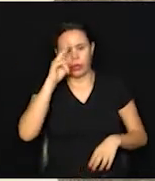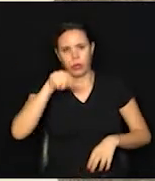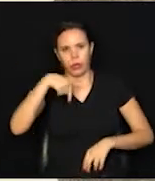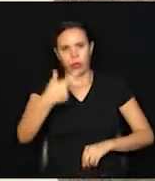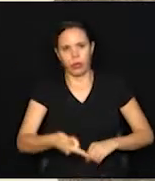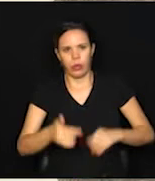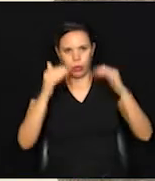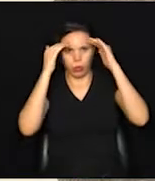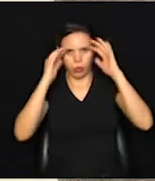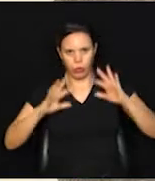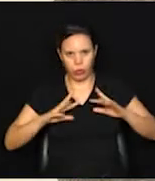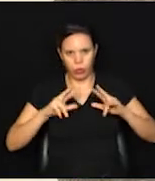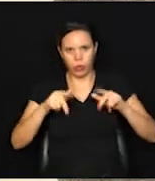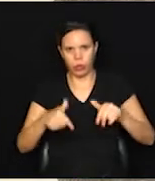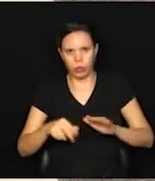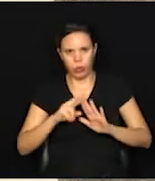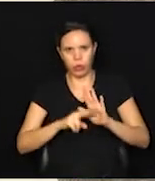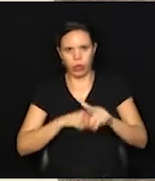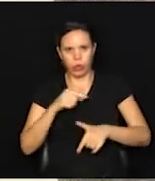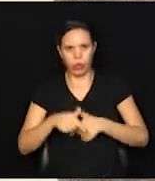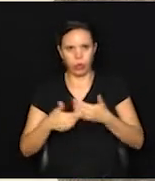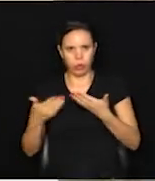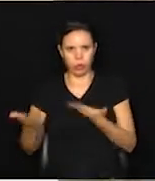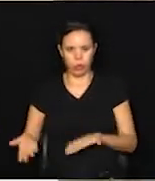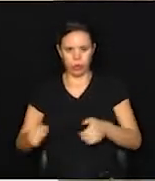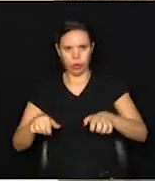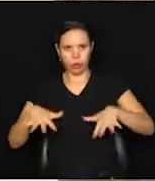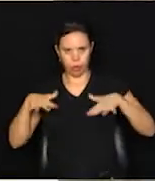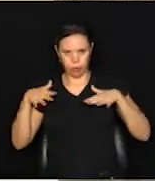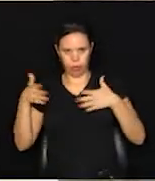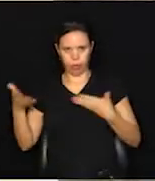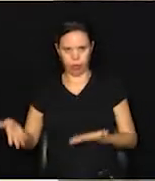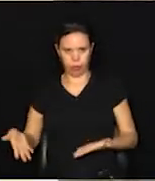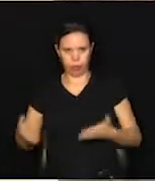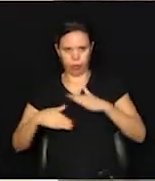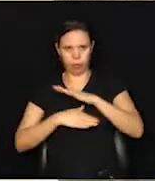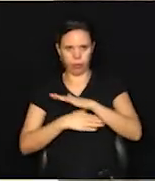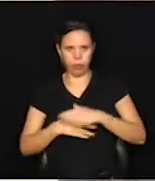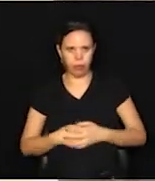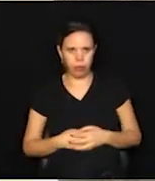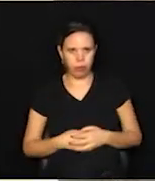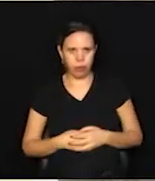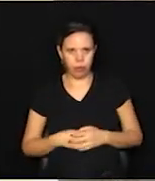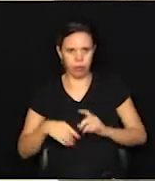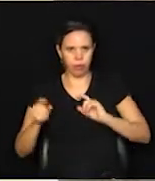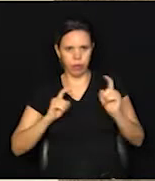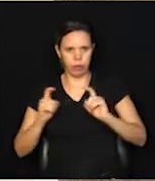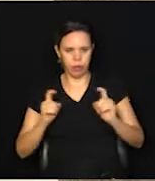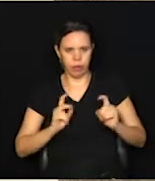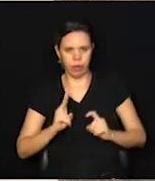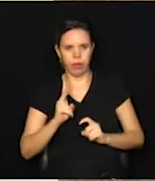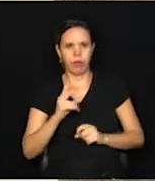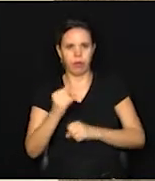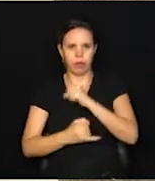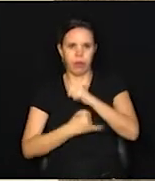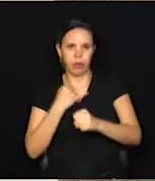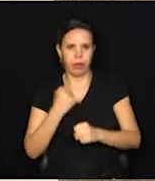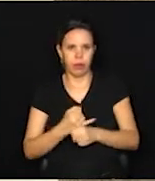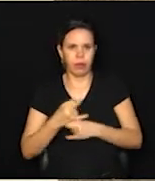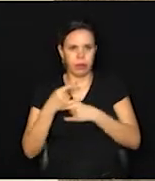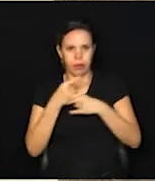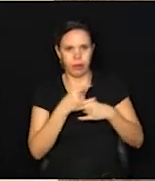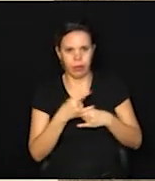os protocolos das últimas atividades legislativas aqui na Câmara Municipal, essa reunião segue em sistema de